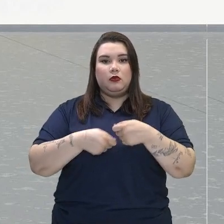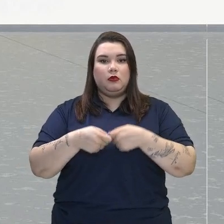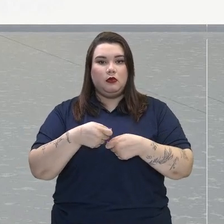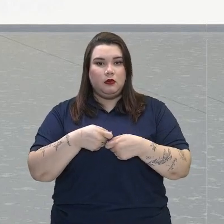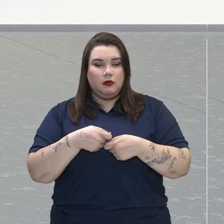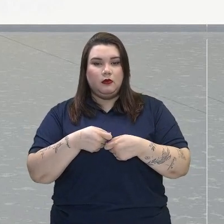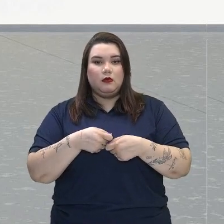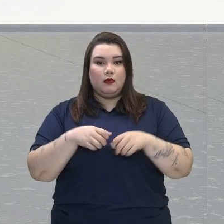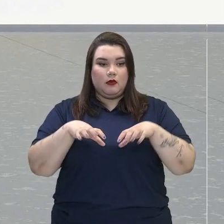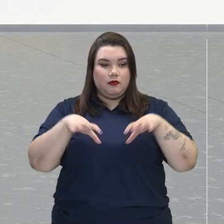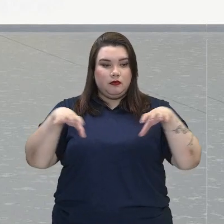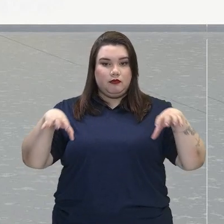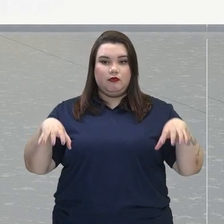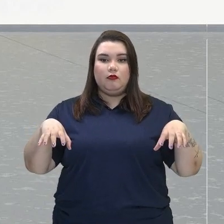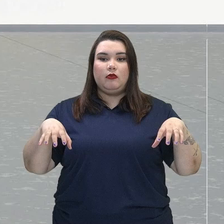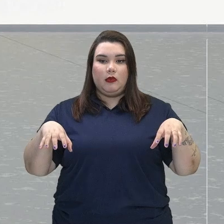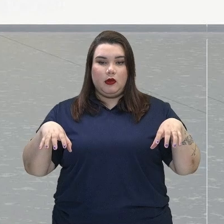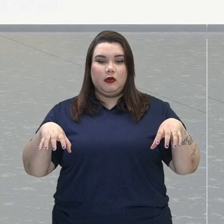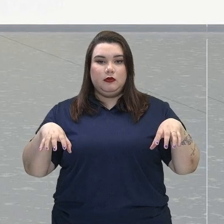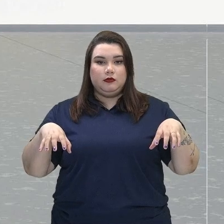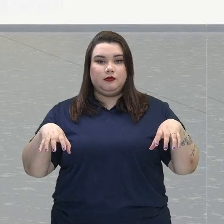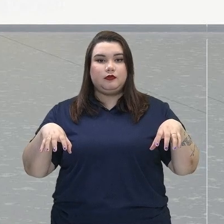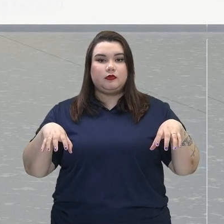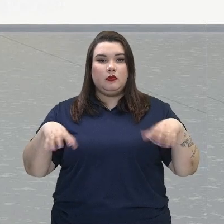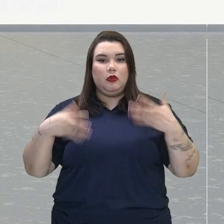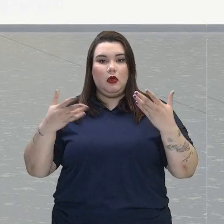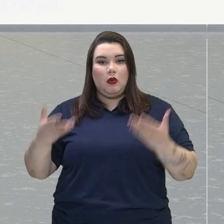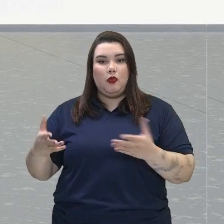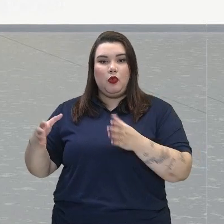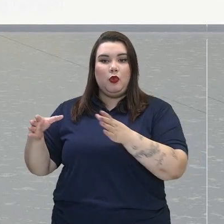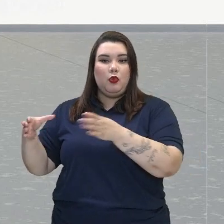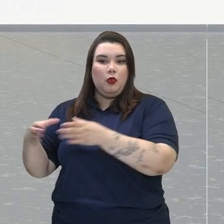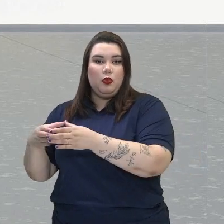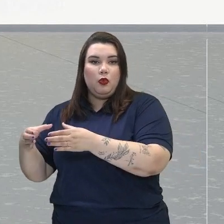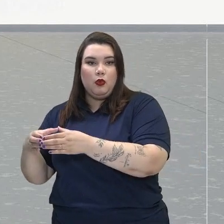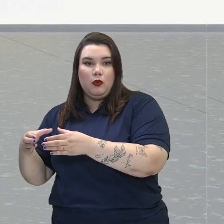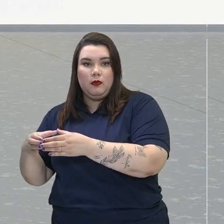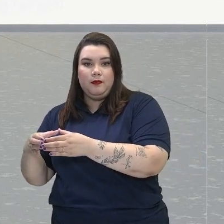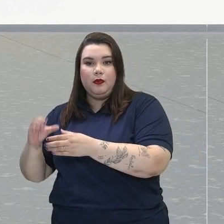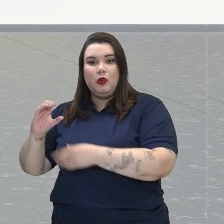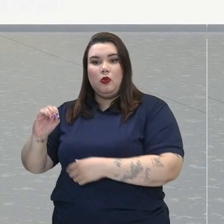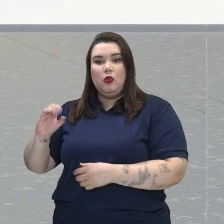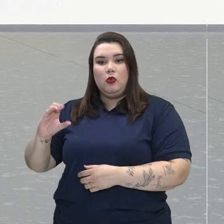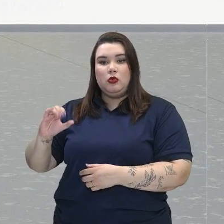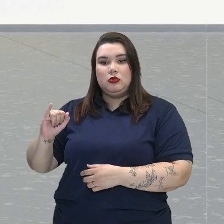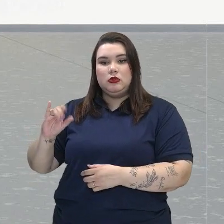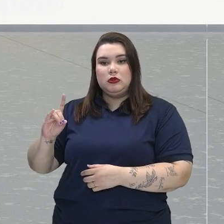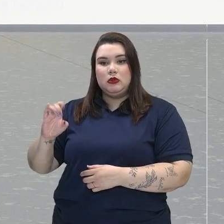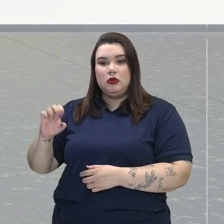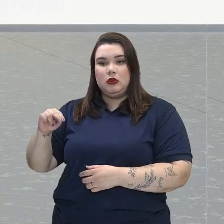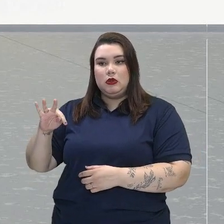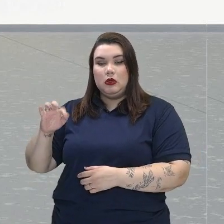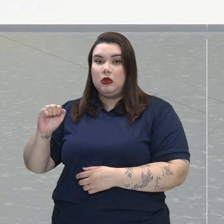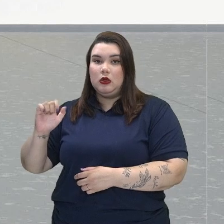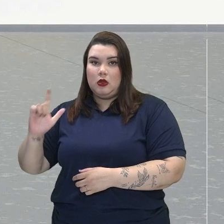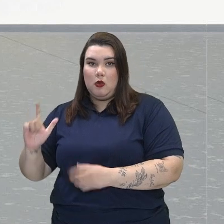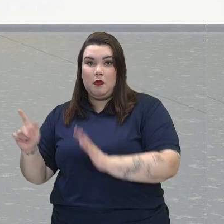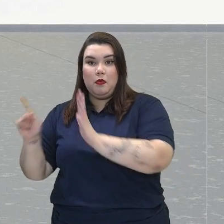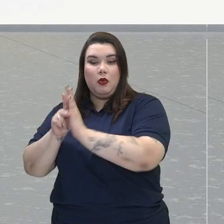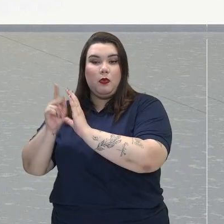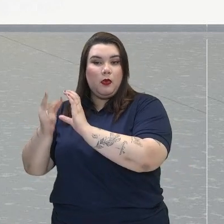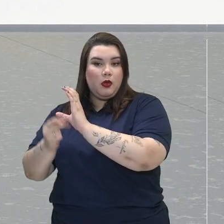e militar, certo? Então, de um lado, nós temos aqui o bloco ocidental, o bloco